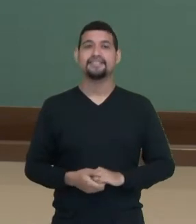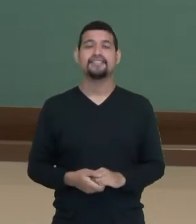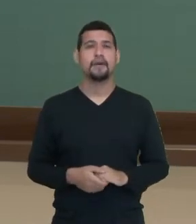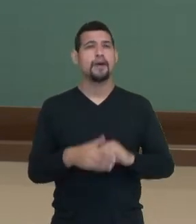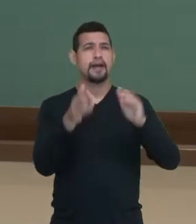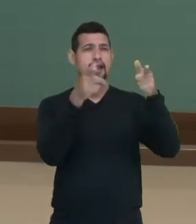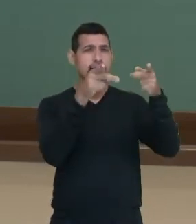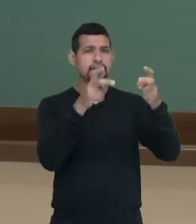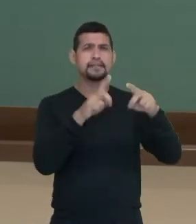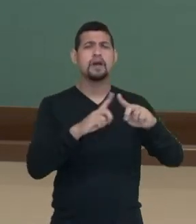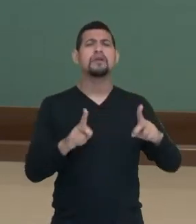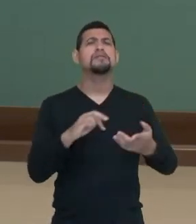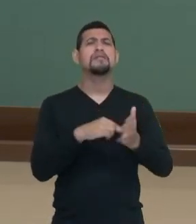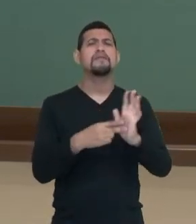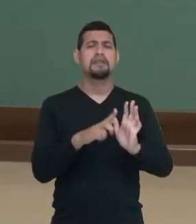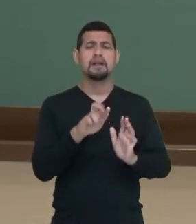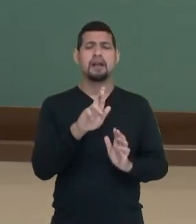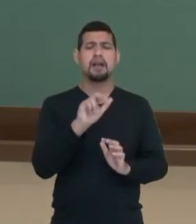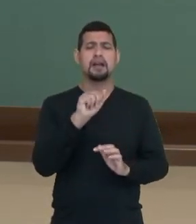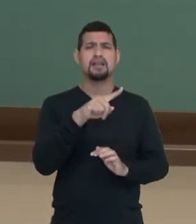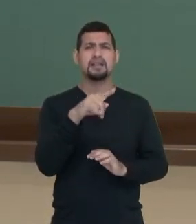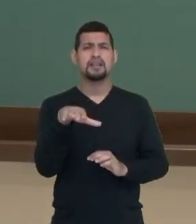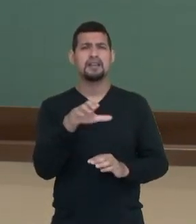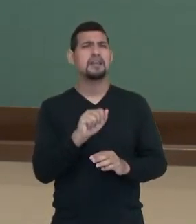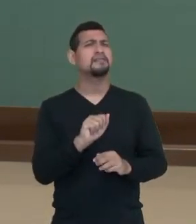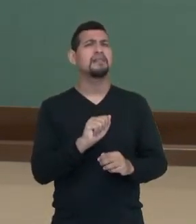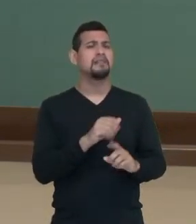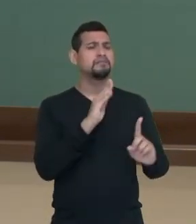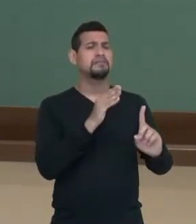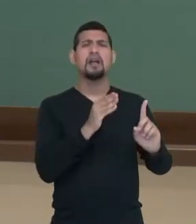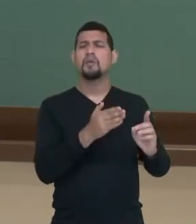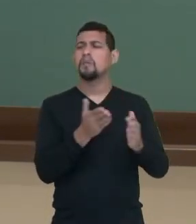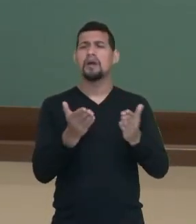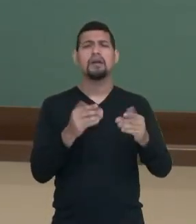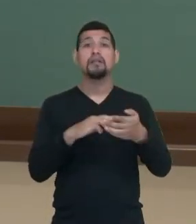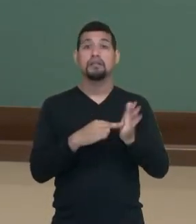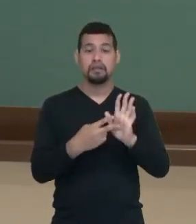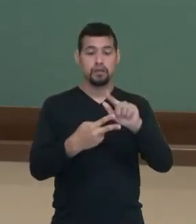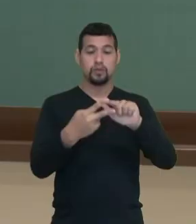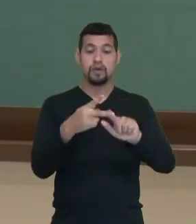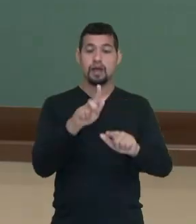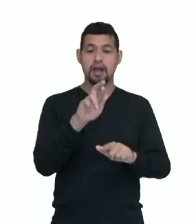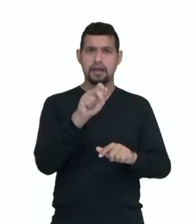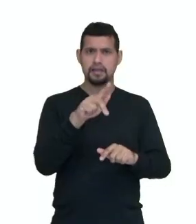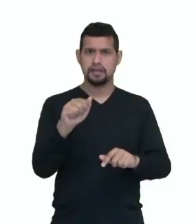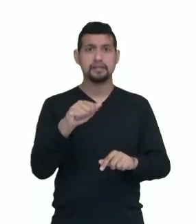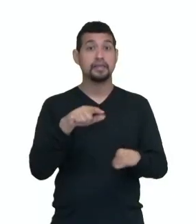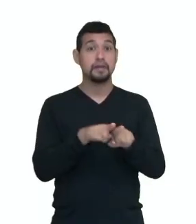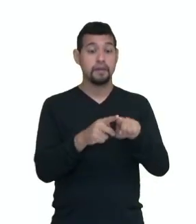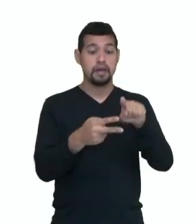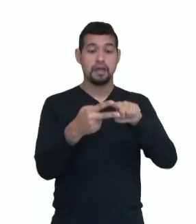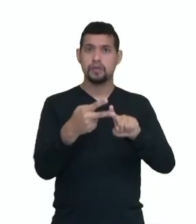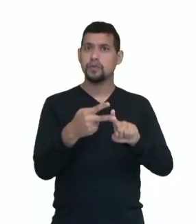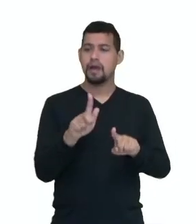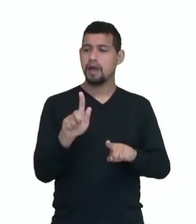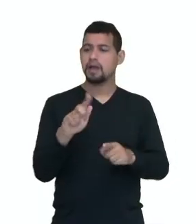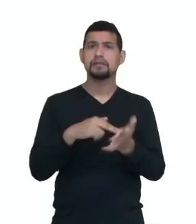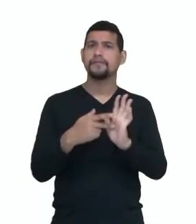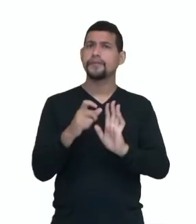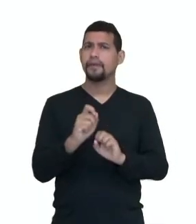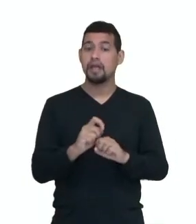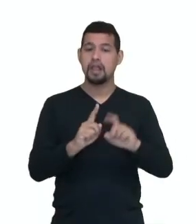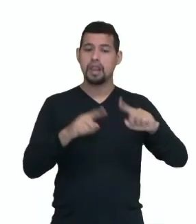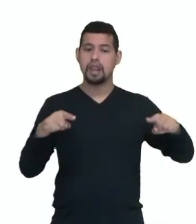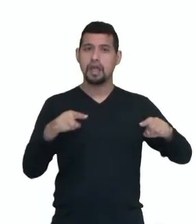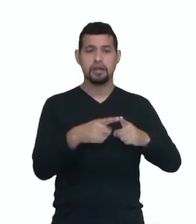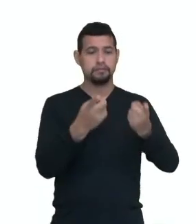veja, e o que são grandezas diretamente proporcionais? É quando eu tenho duas grandezas e essas duas grandezas, elas variam